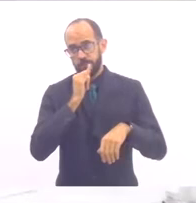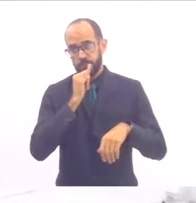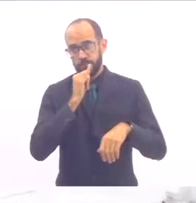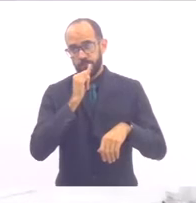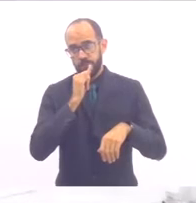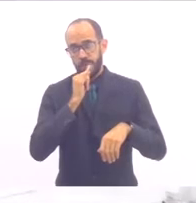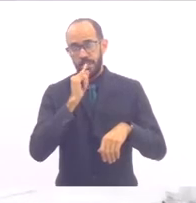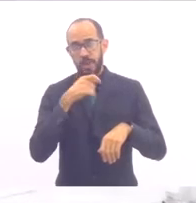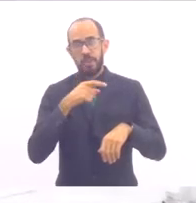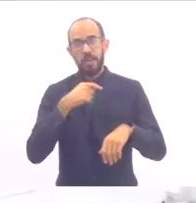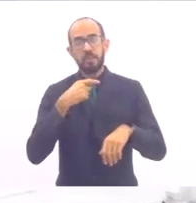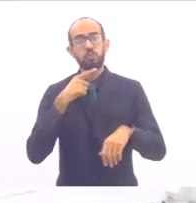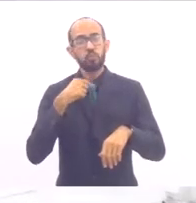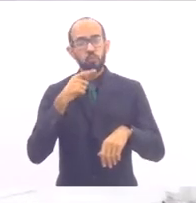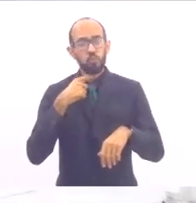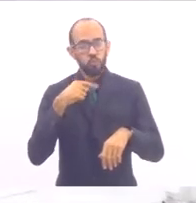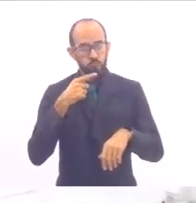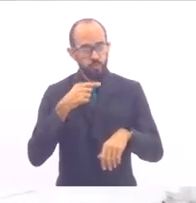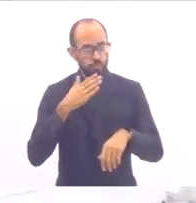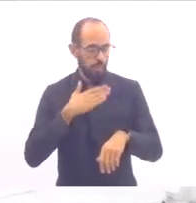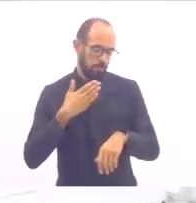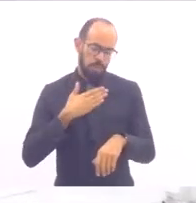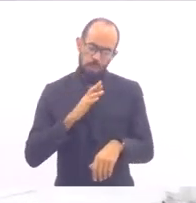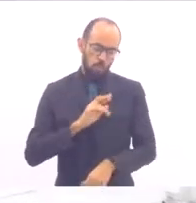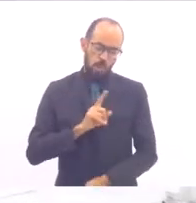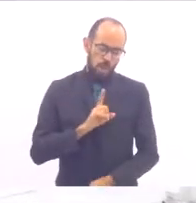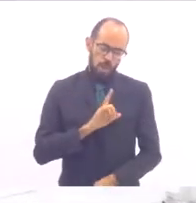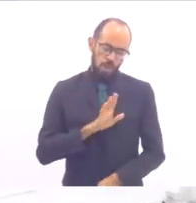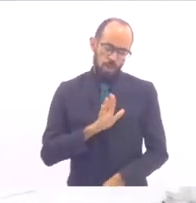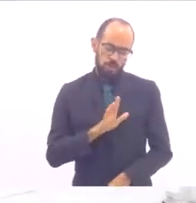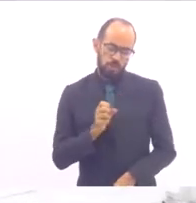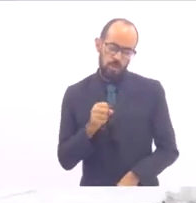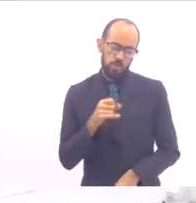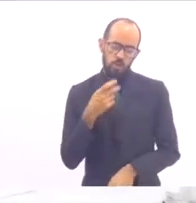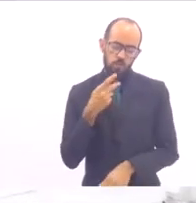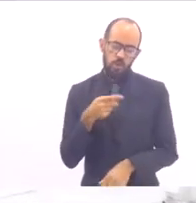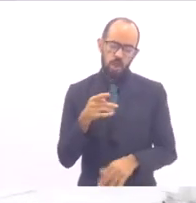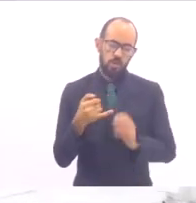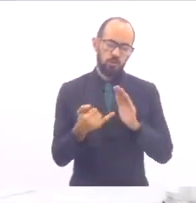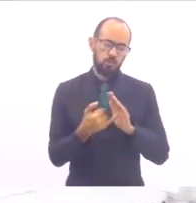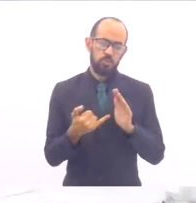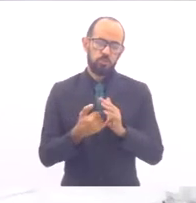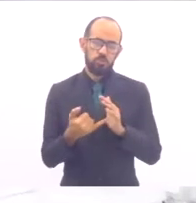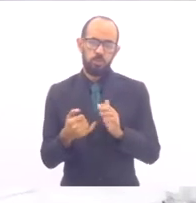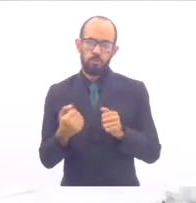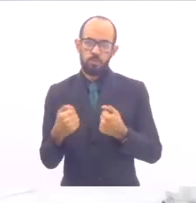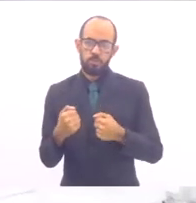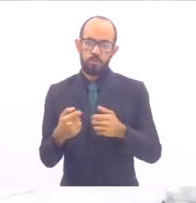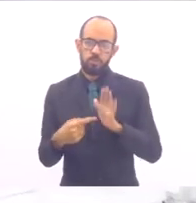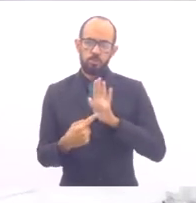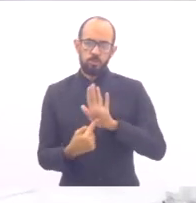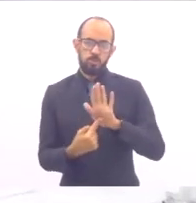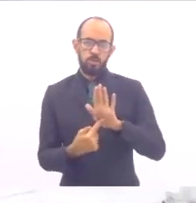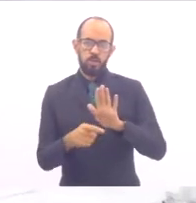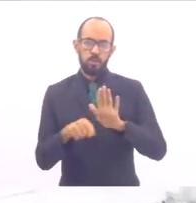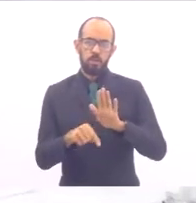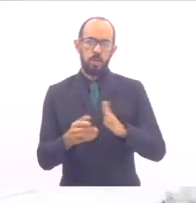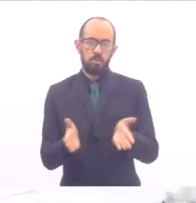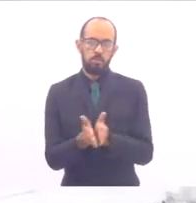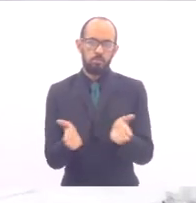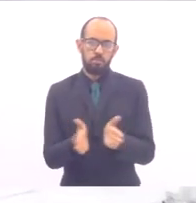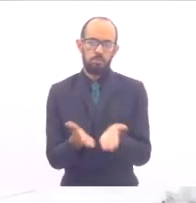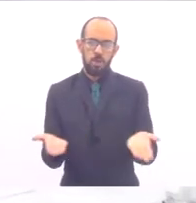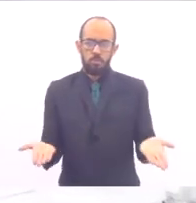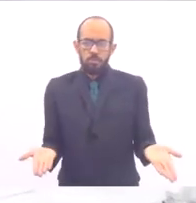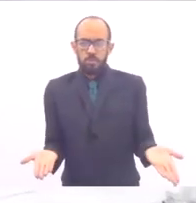ambígua nesse ponto, para mim não é nada ambígua, porque se a gente diz que a cooperativa tem que mostrar que é pessoa de baixa renda. Você